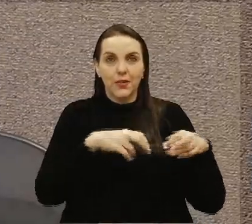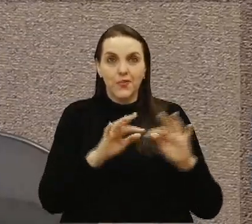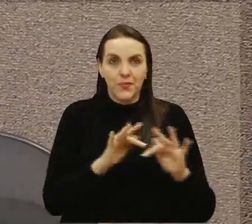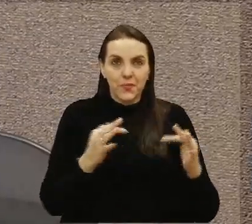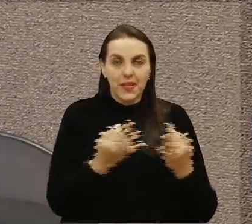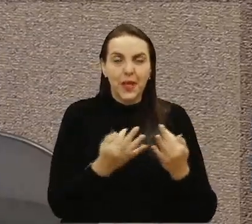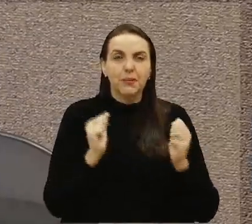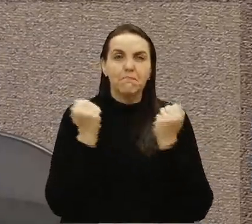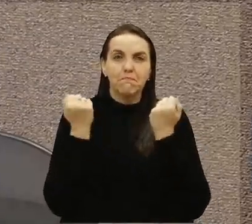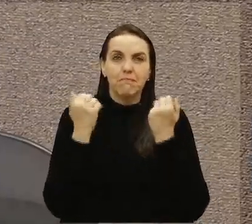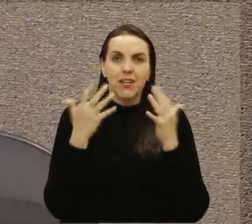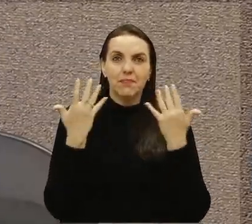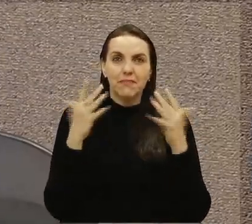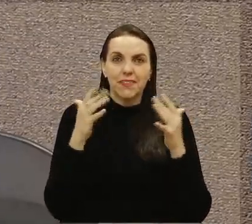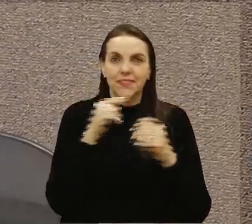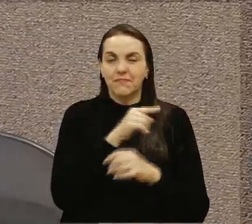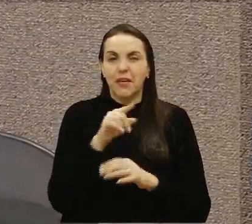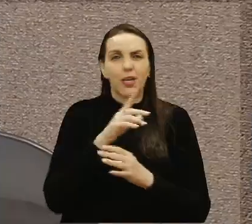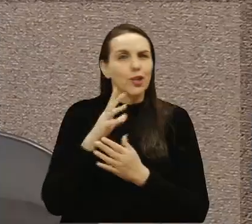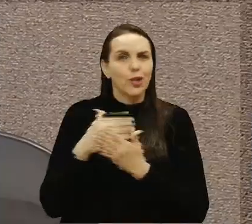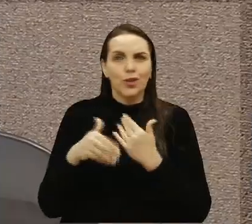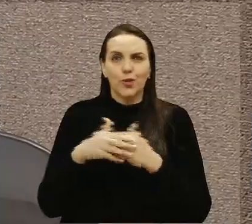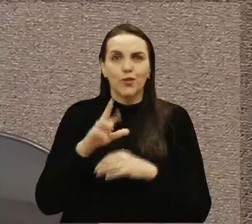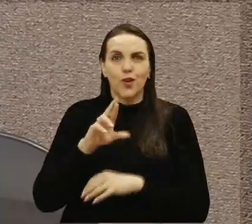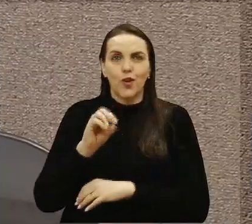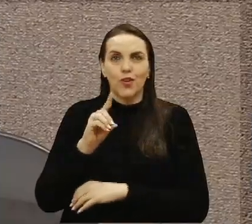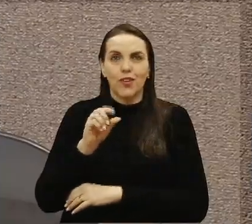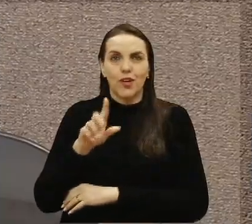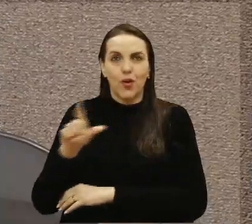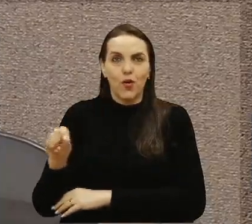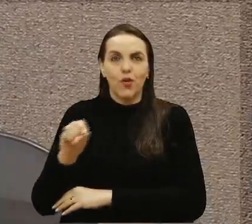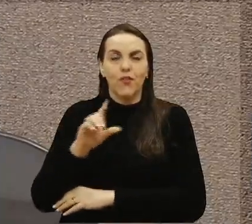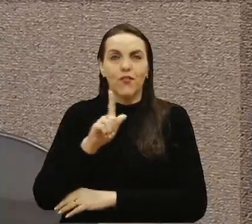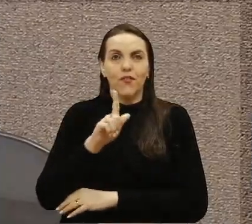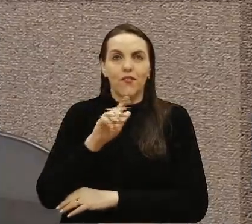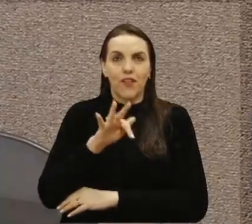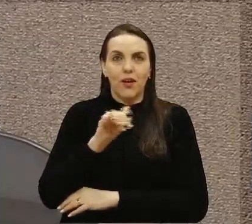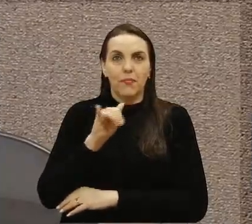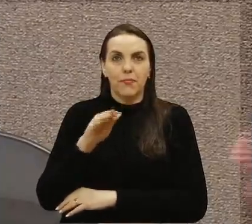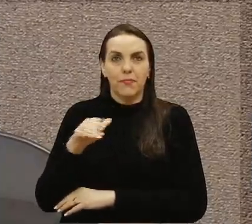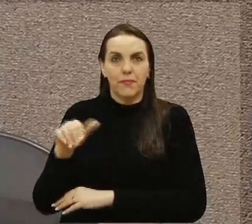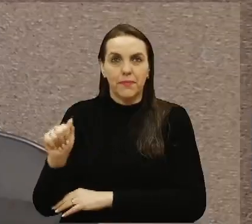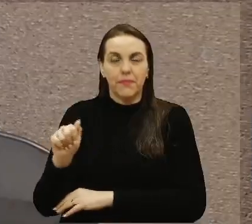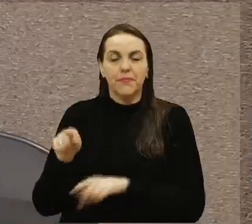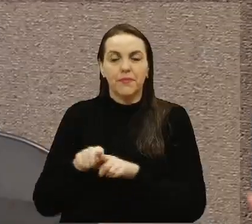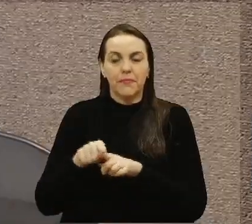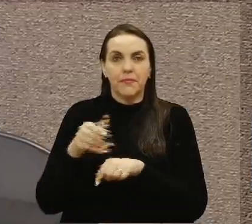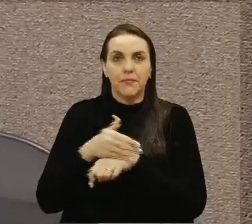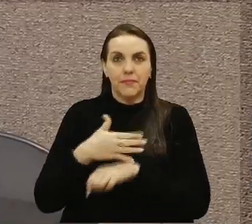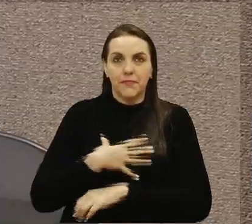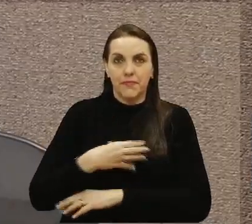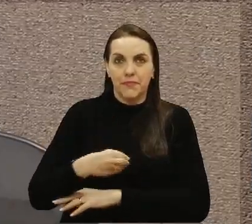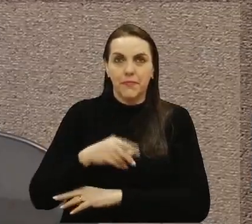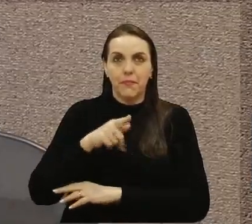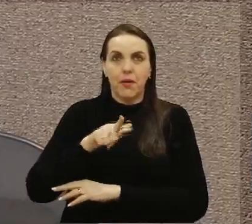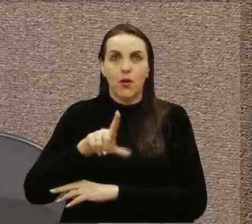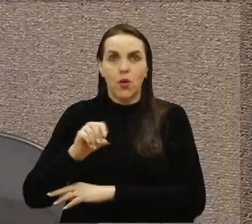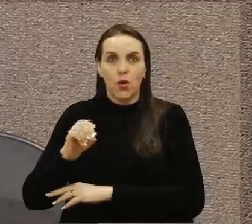Então, parabéns a todos eles, ao Rodrigo, a Fabiana, hoje também a participação dos filhos, aí o Paulo Miguel e o Lucas